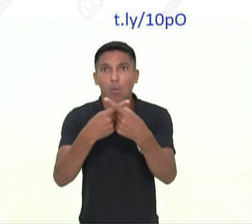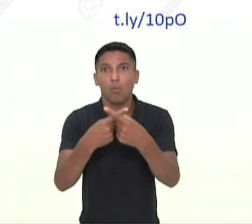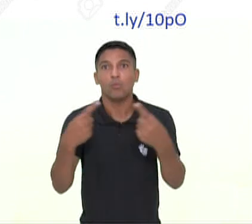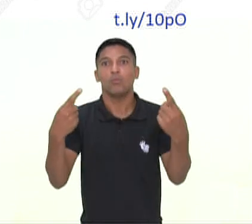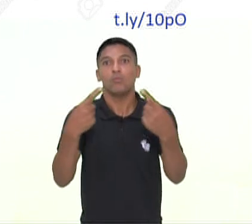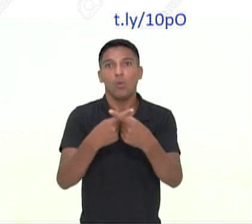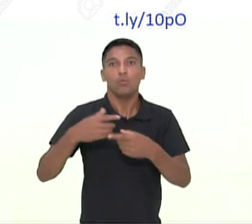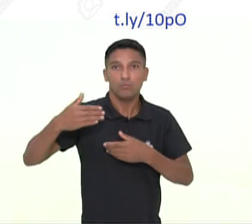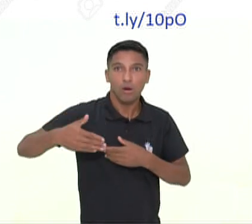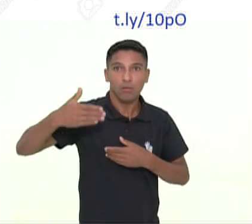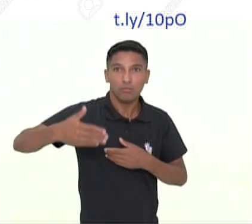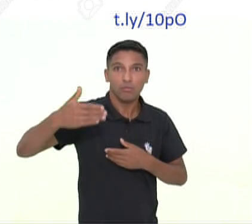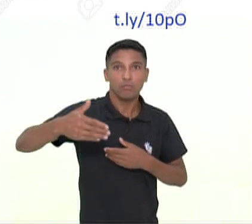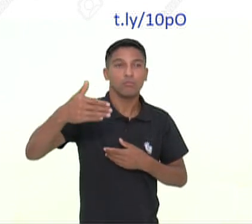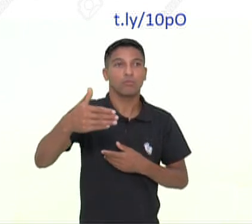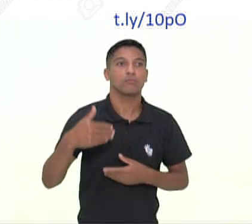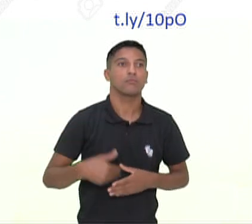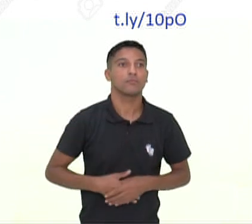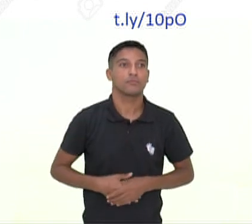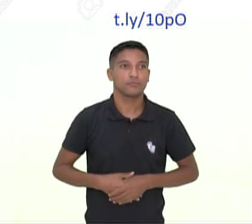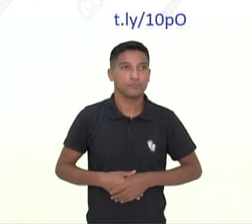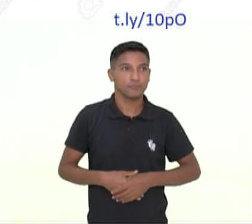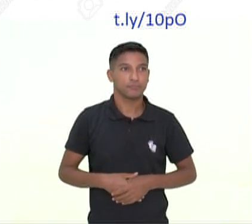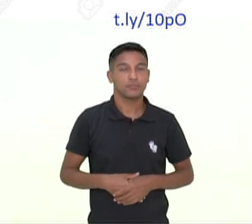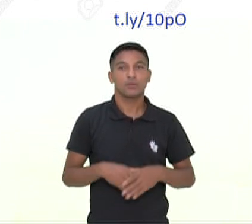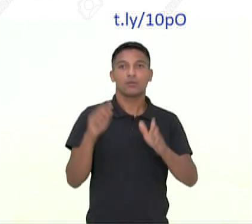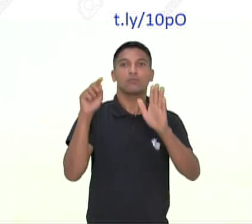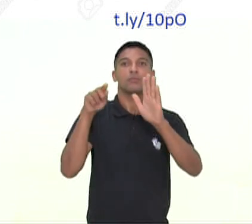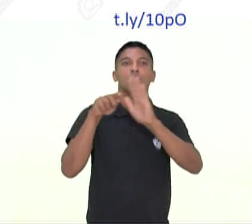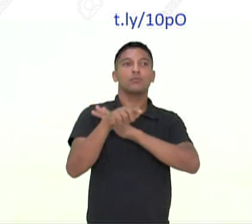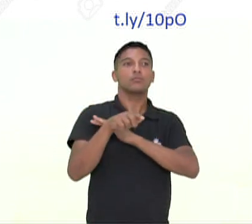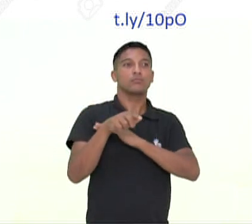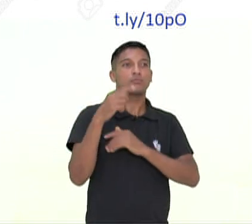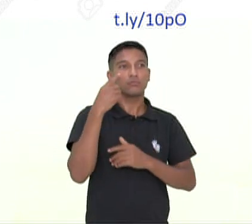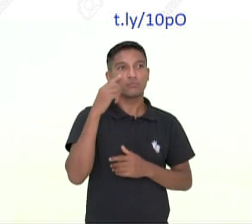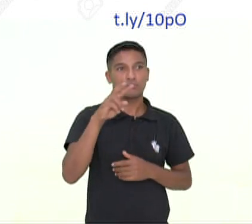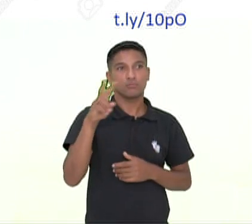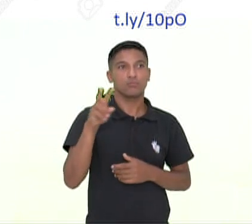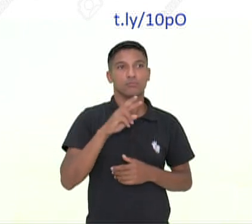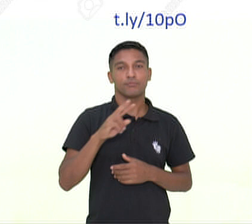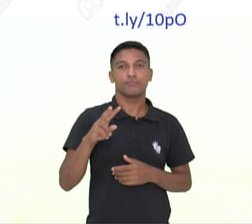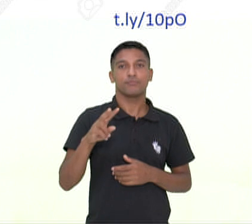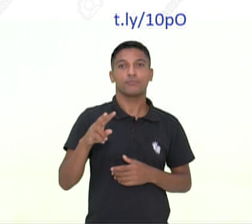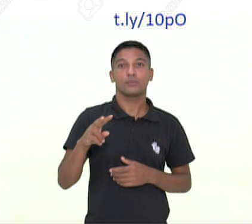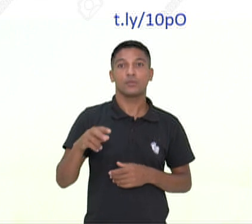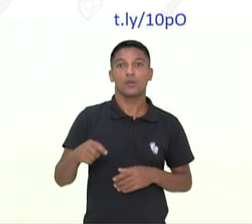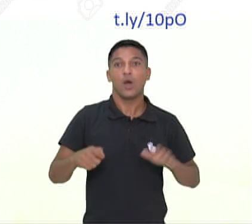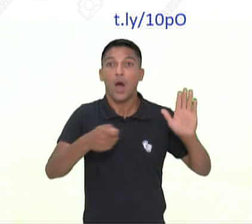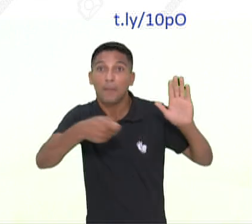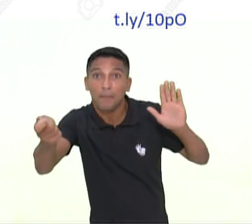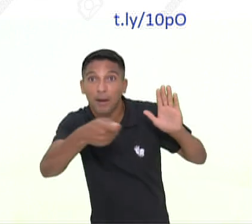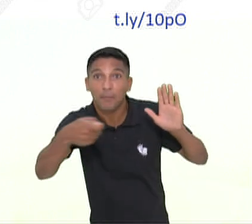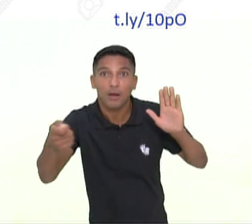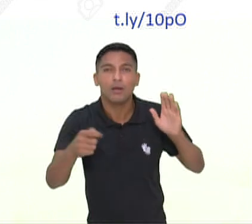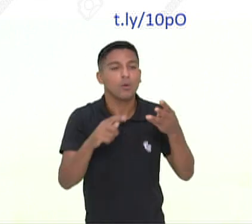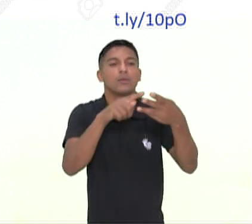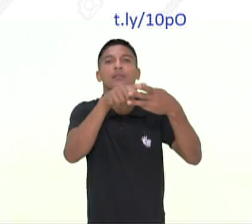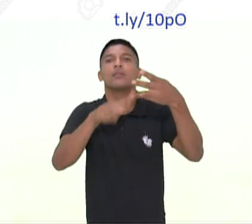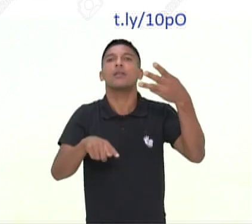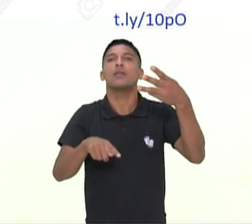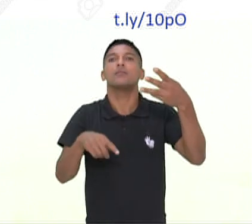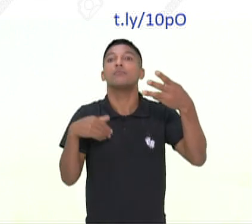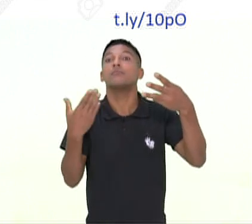quais são as três armas da esgrima e esportiva tão dessa vez não tem